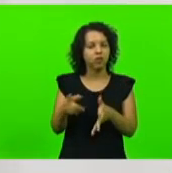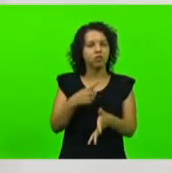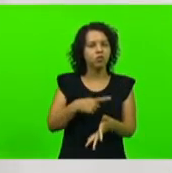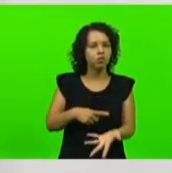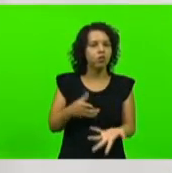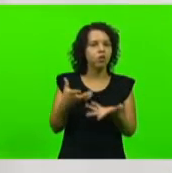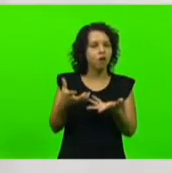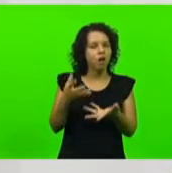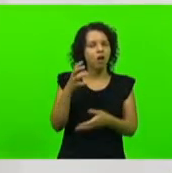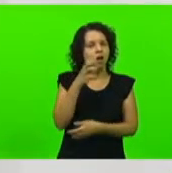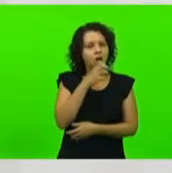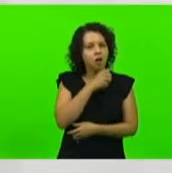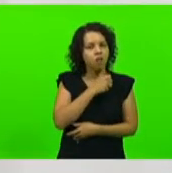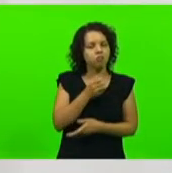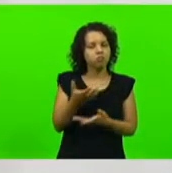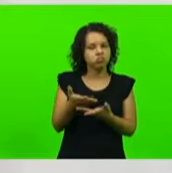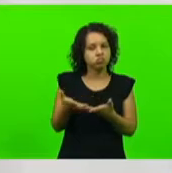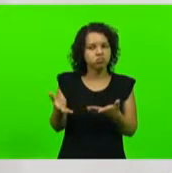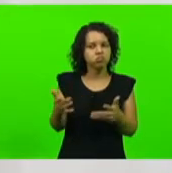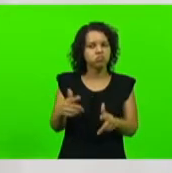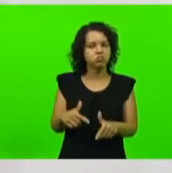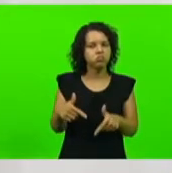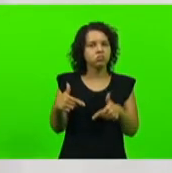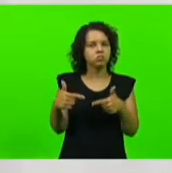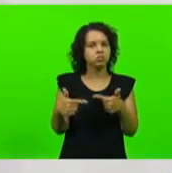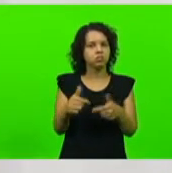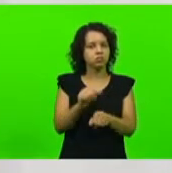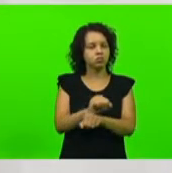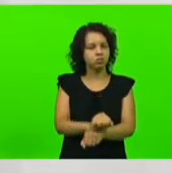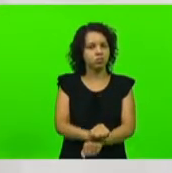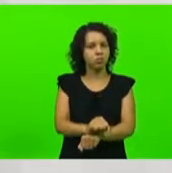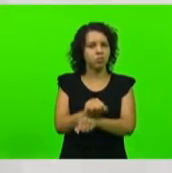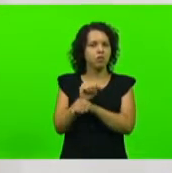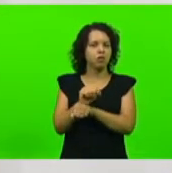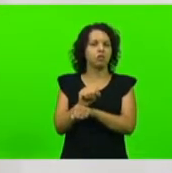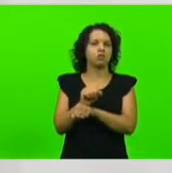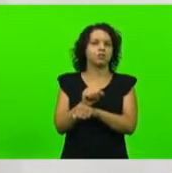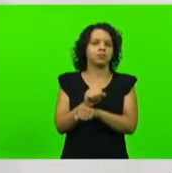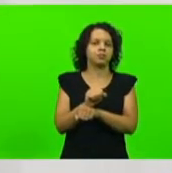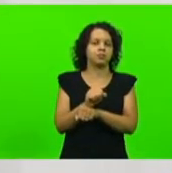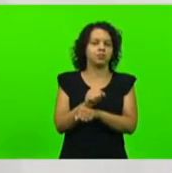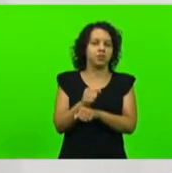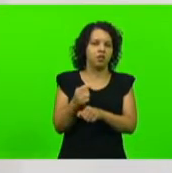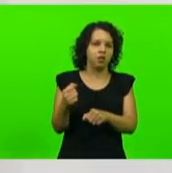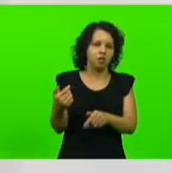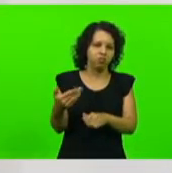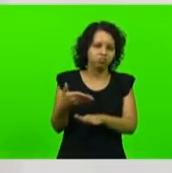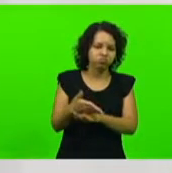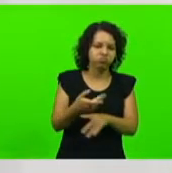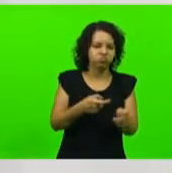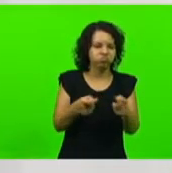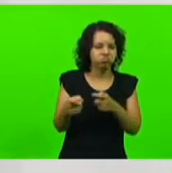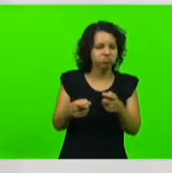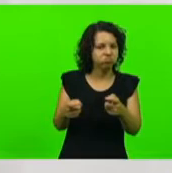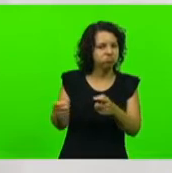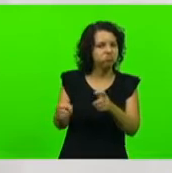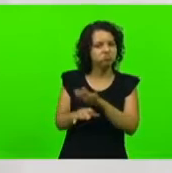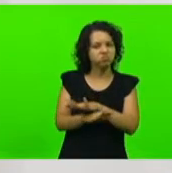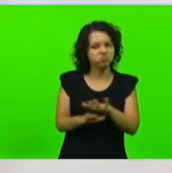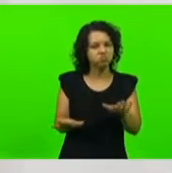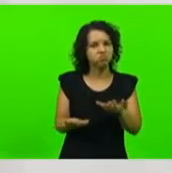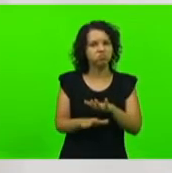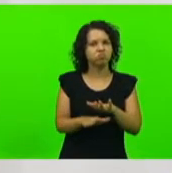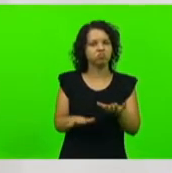possível aquelas ações sejam suspensas e que haja um entendimento na base do